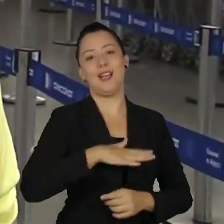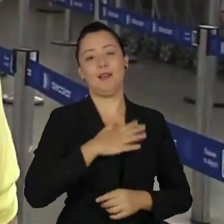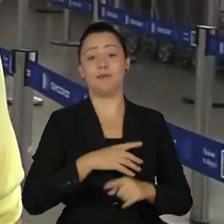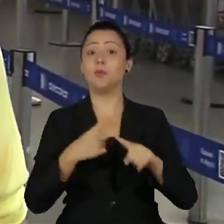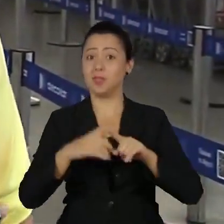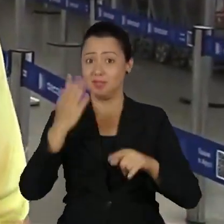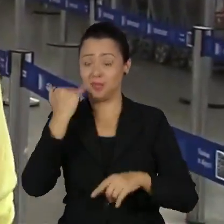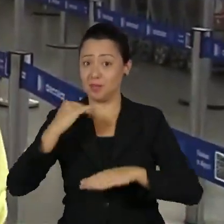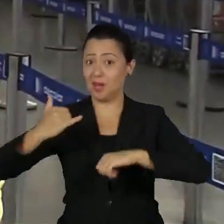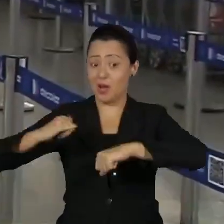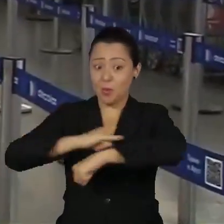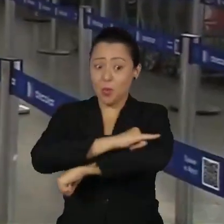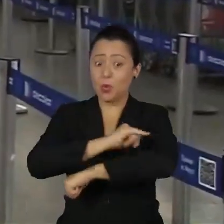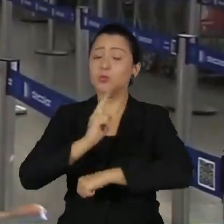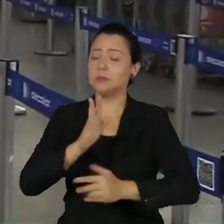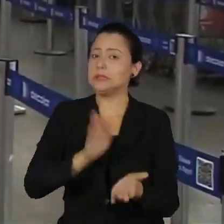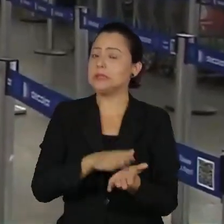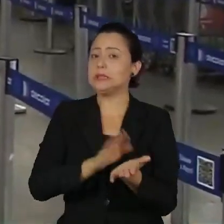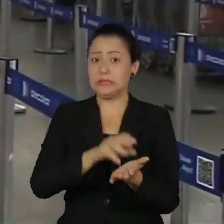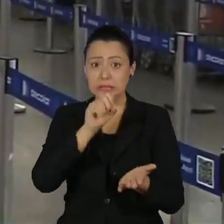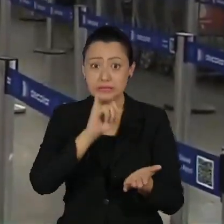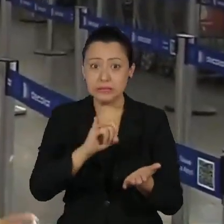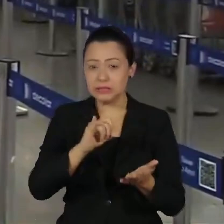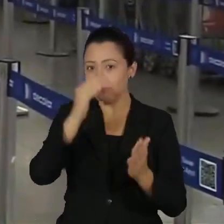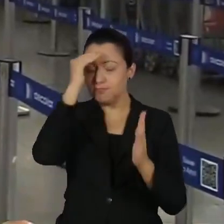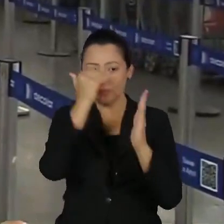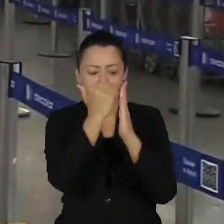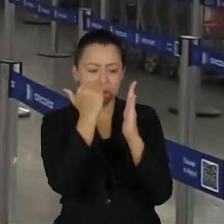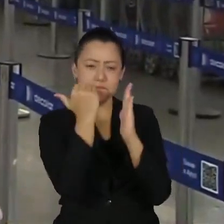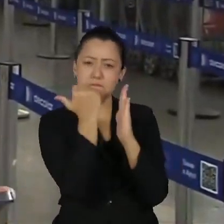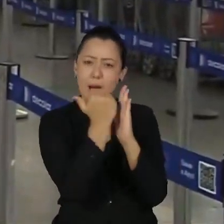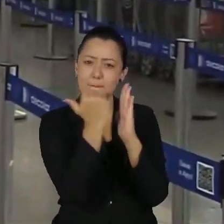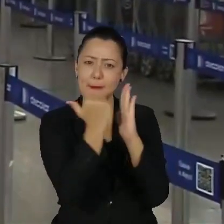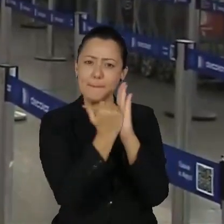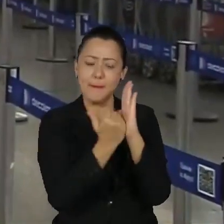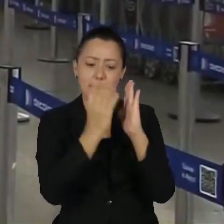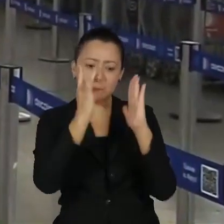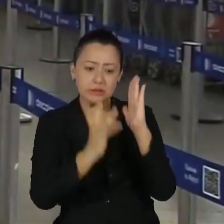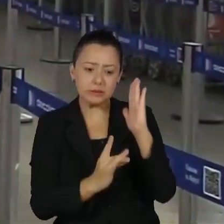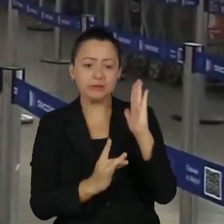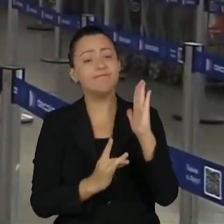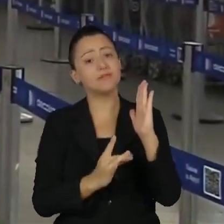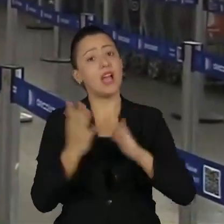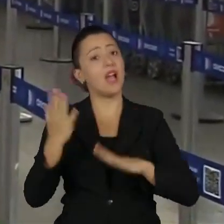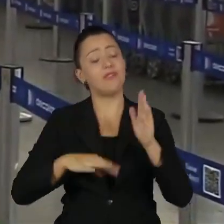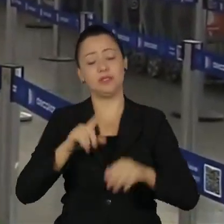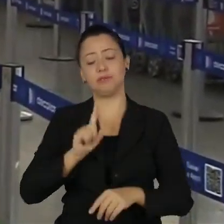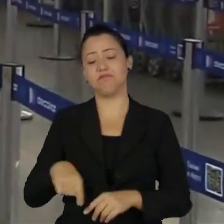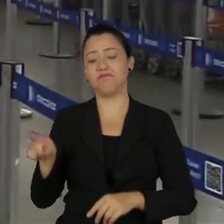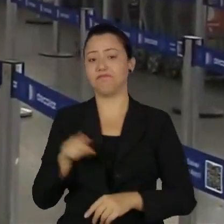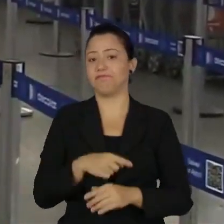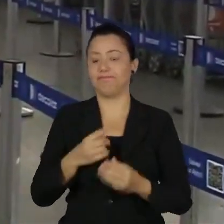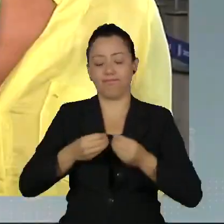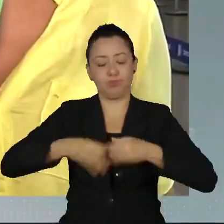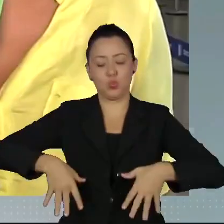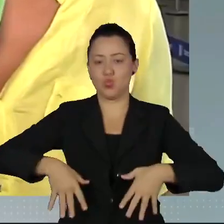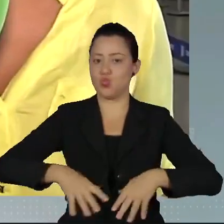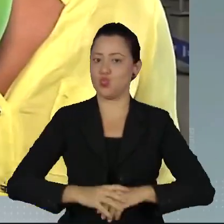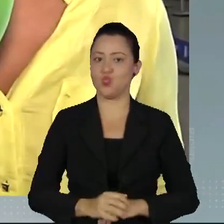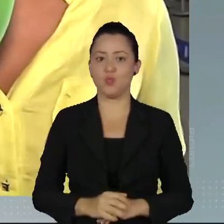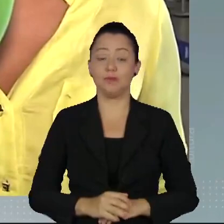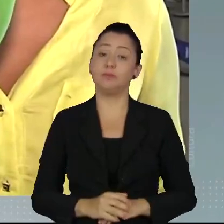as exigências são grandes. Se não conseguir toda a documentação, é possível até que perca a viagem, né, Joyce?